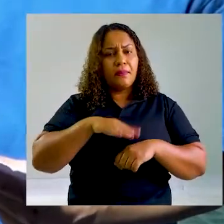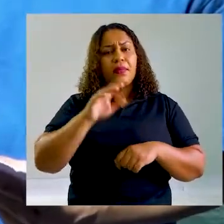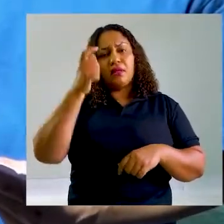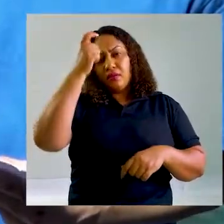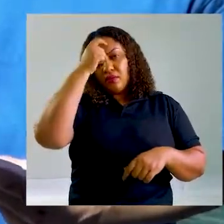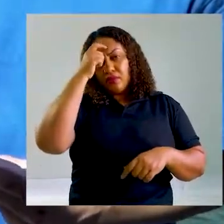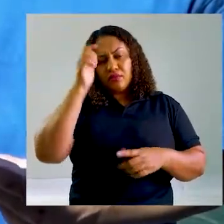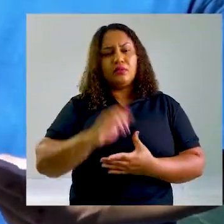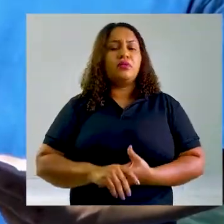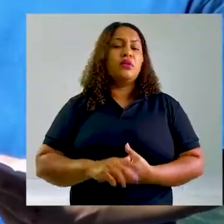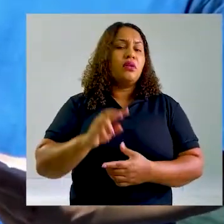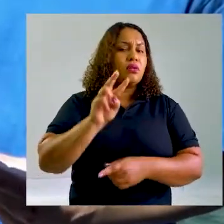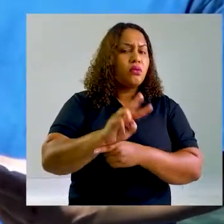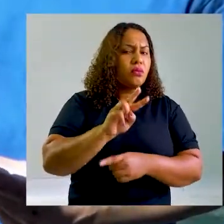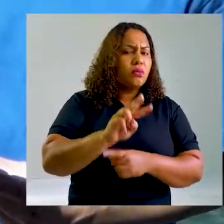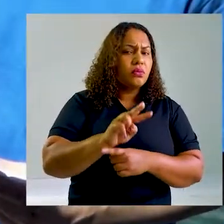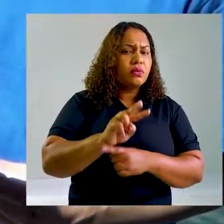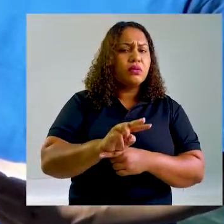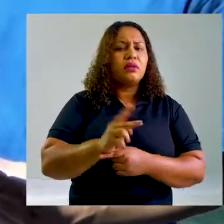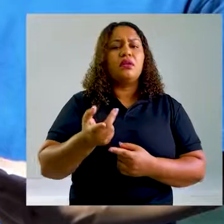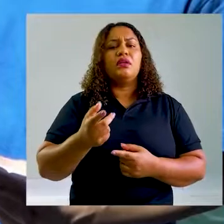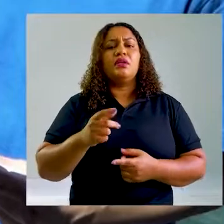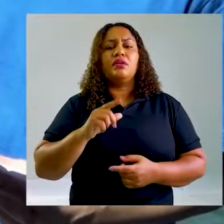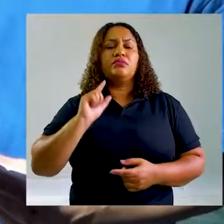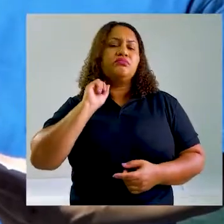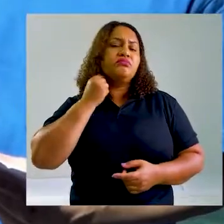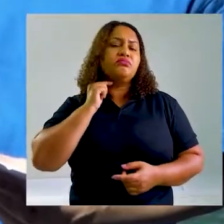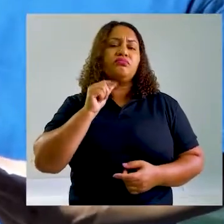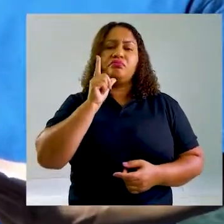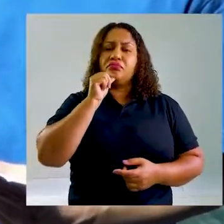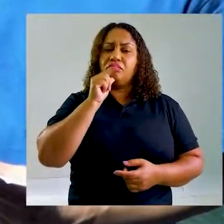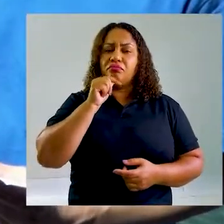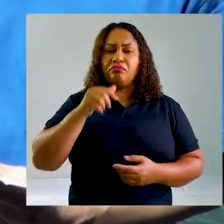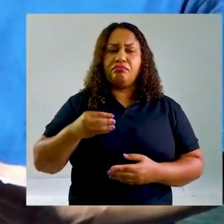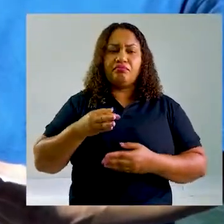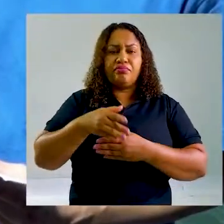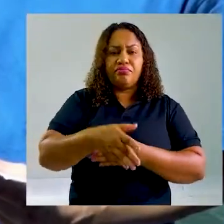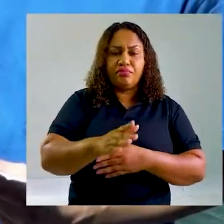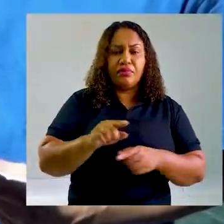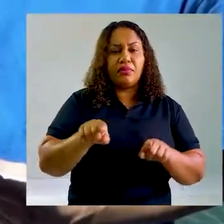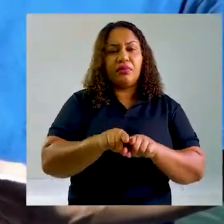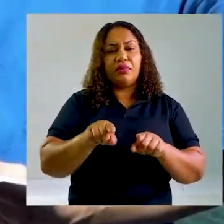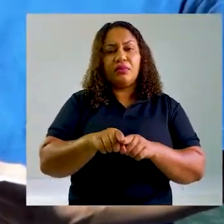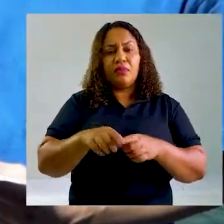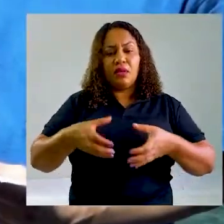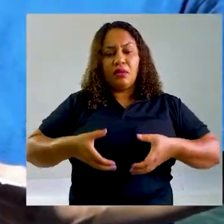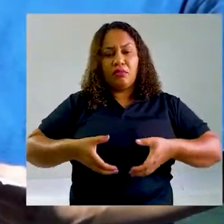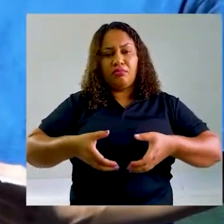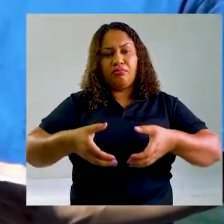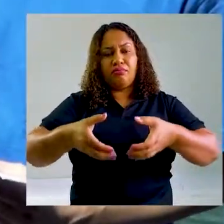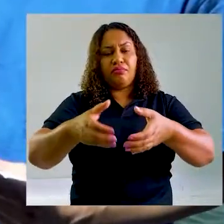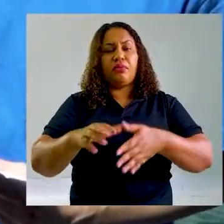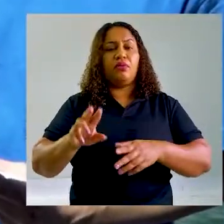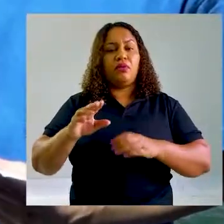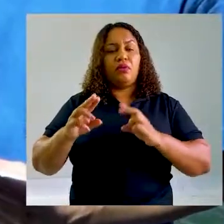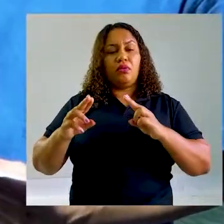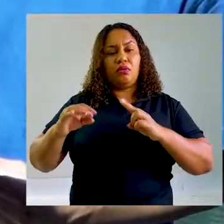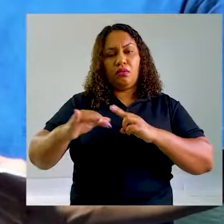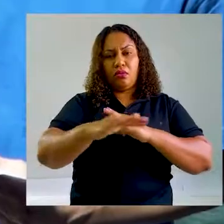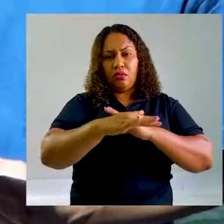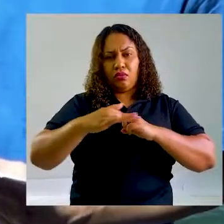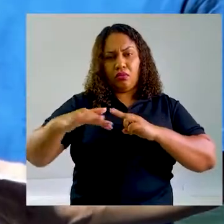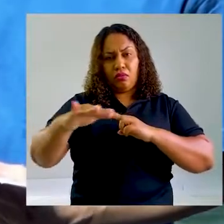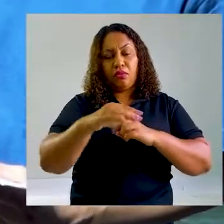ser estimulados a melhor tratar o esgoto, tá? A melhor conservar a drenagem urbana para alagar menos as